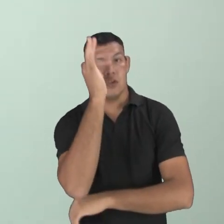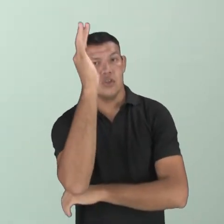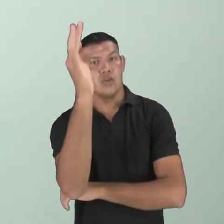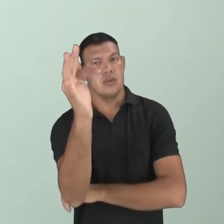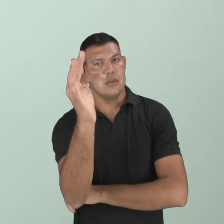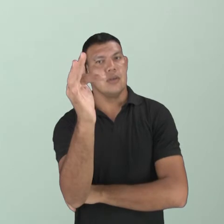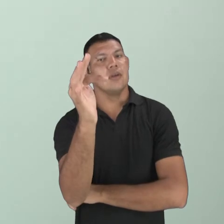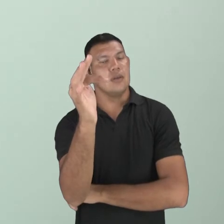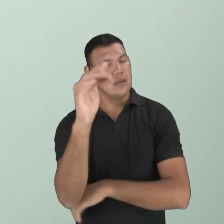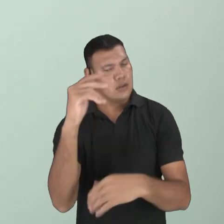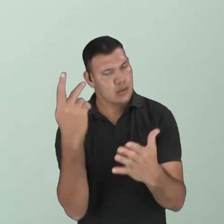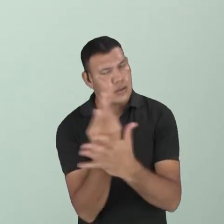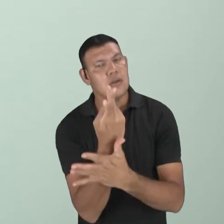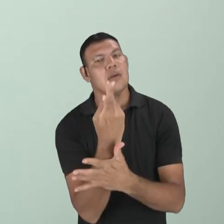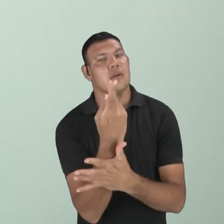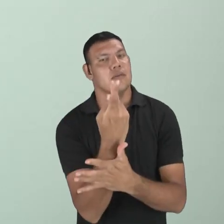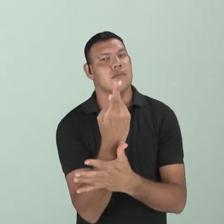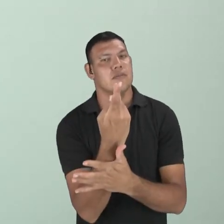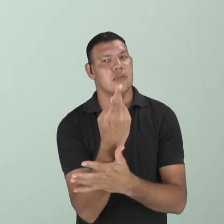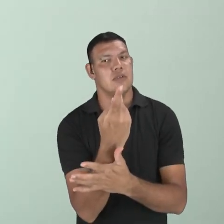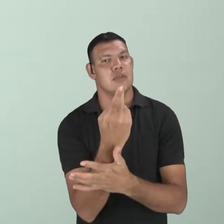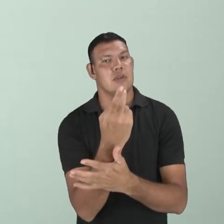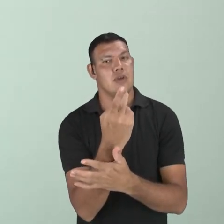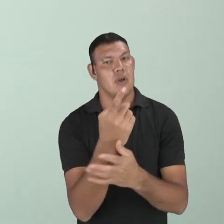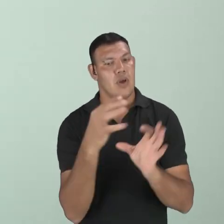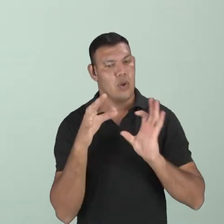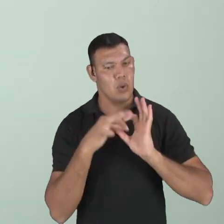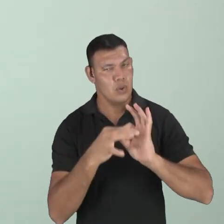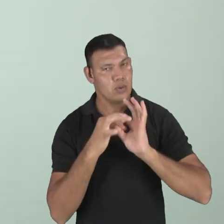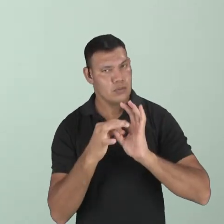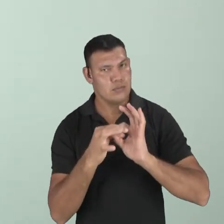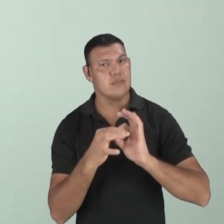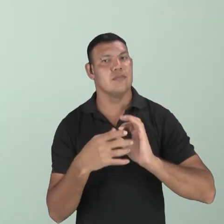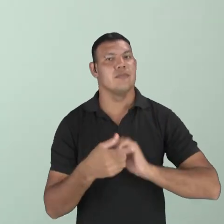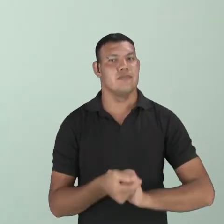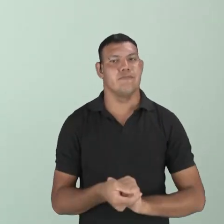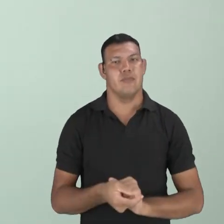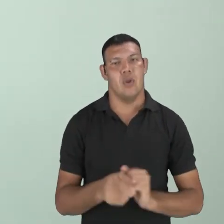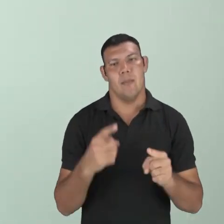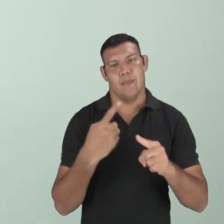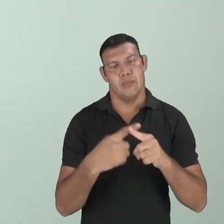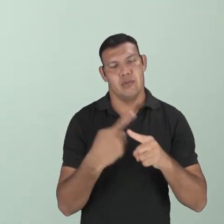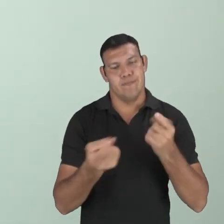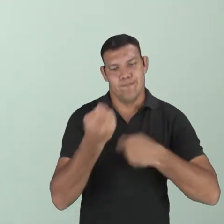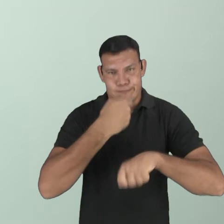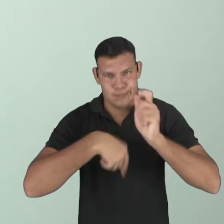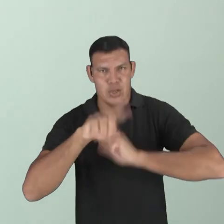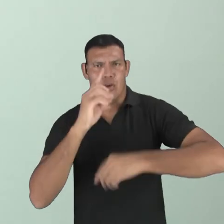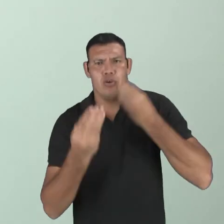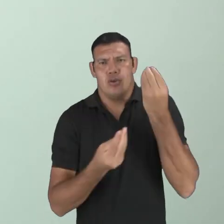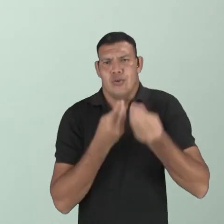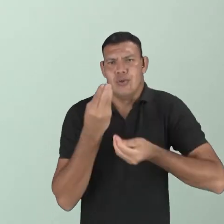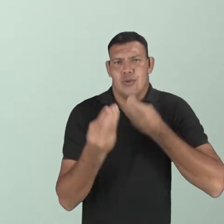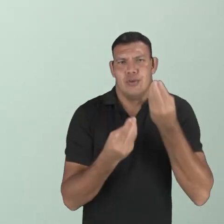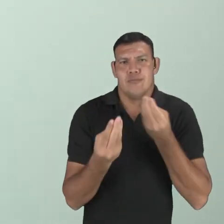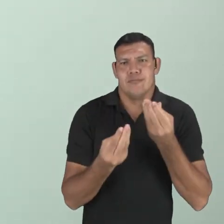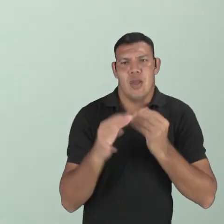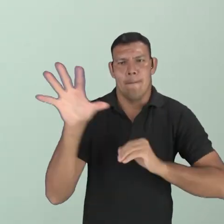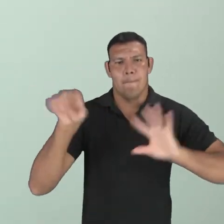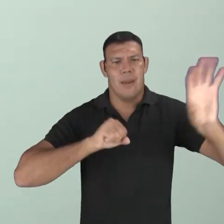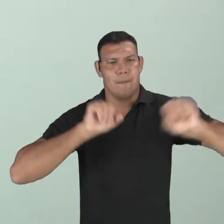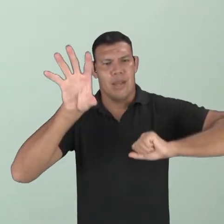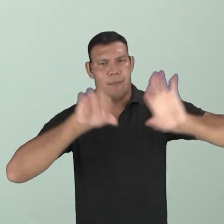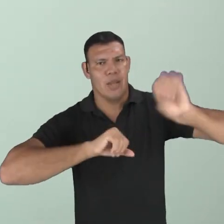sem prejudicar totalmente o outro. Até porque eu acredito que seja impossível retirar os recursos naturais do meio